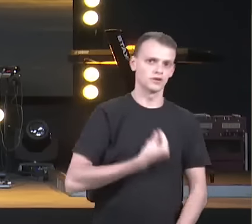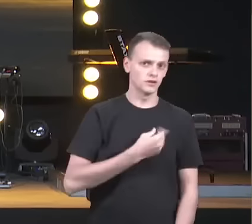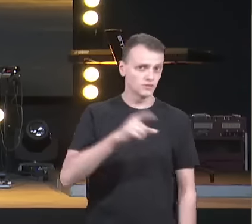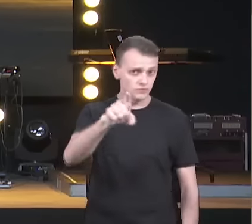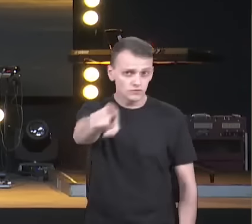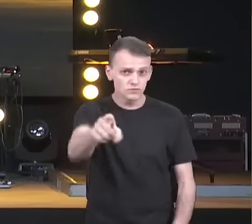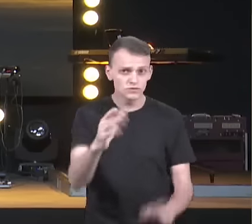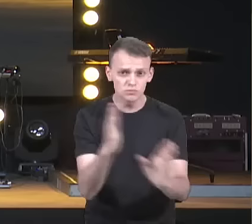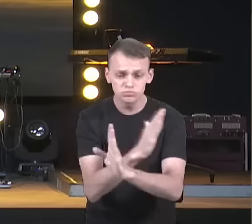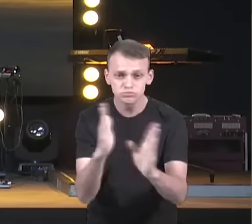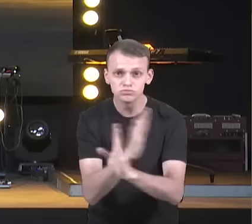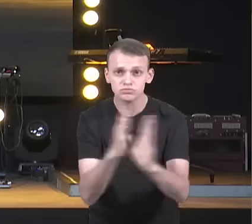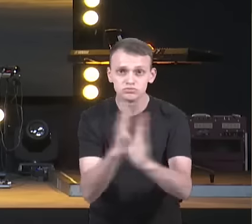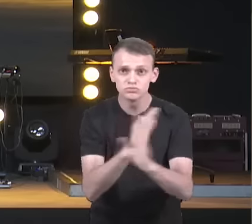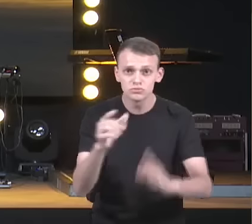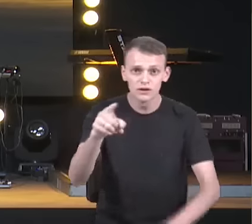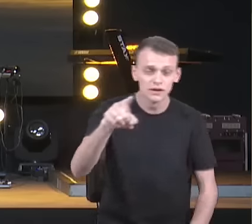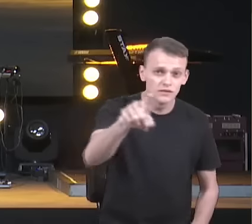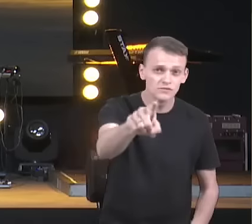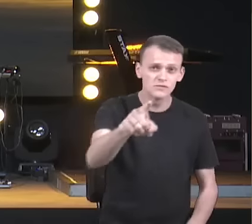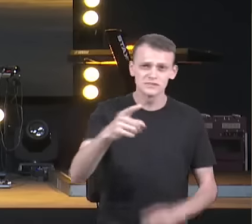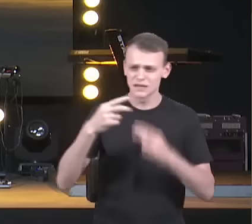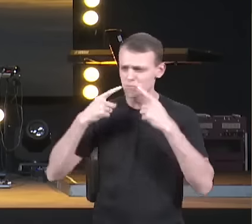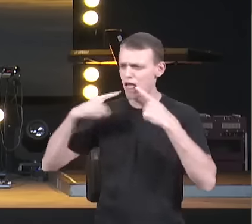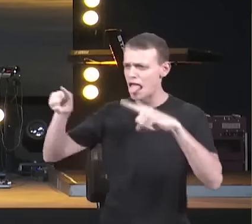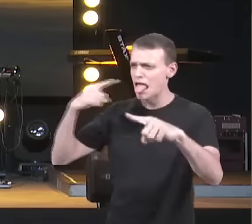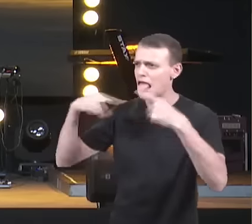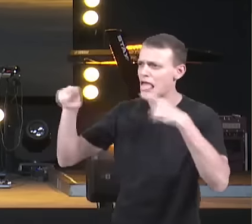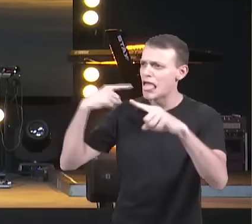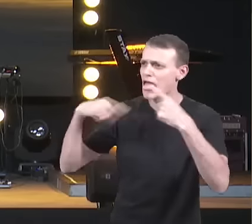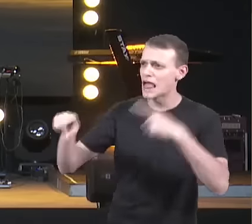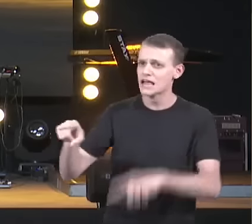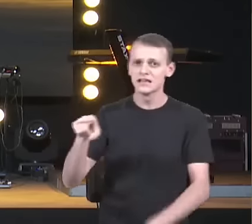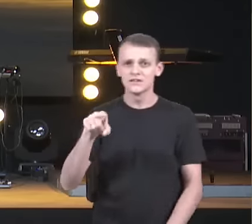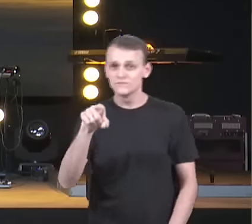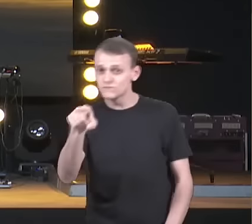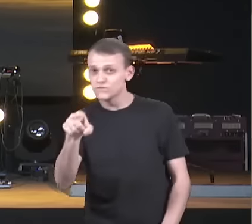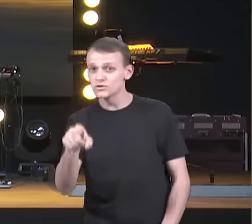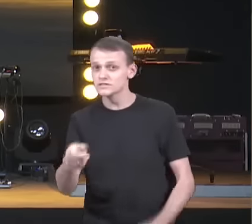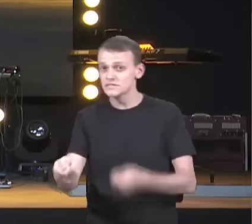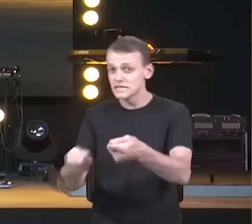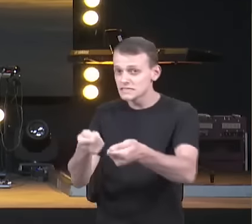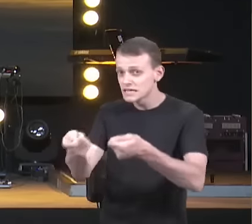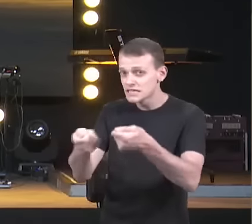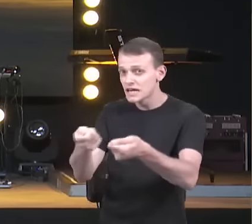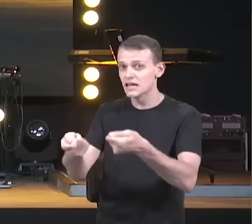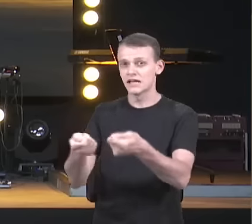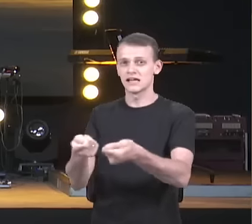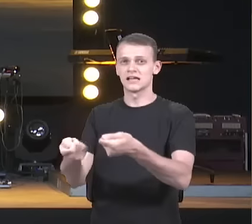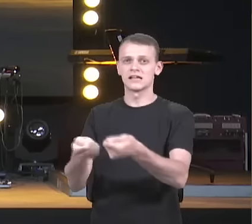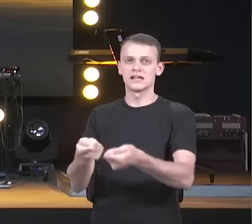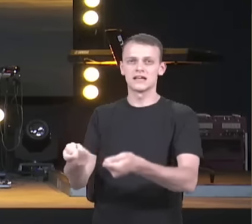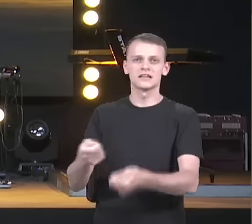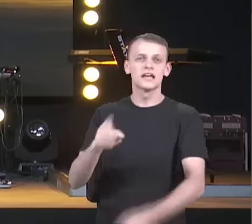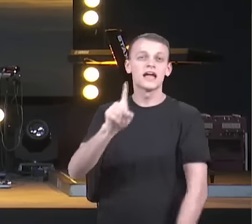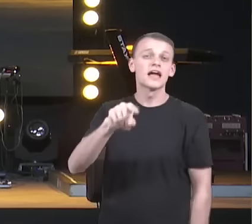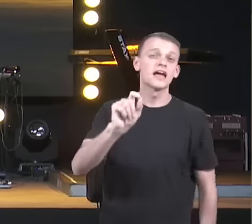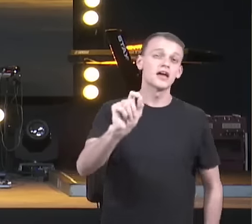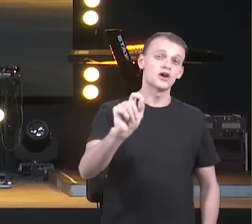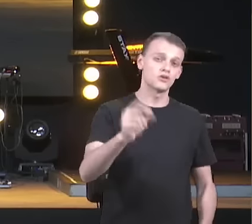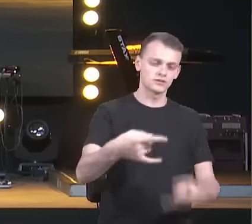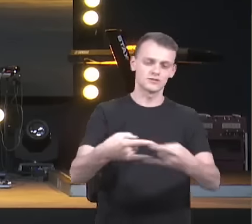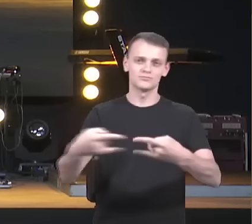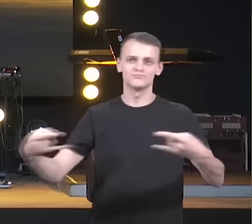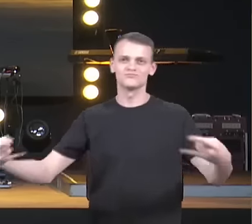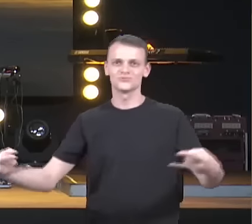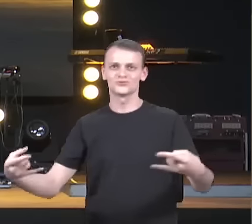é perseguido, quando você é criticado, quando você é tentado, na verdade a tentação é o grande bilhete para a sua